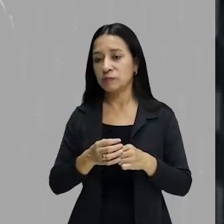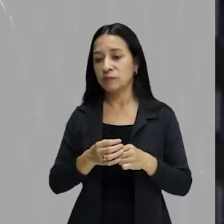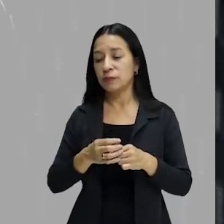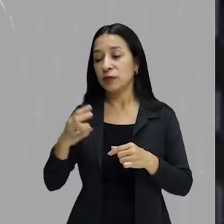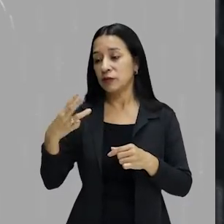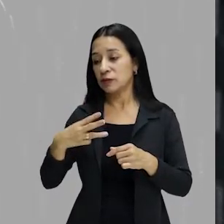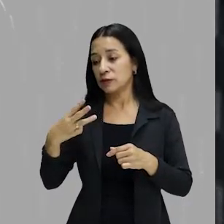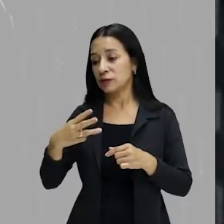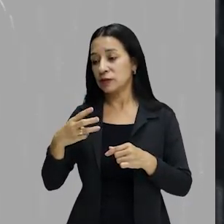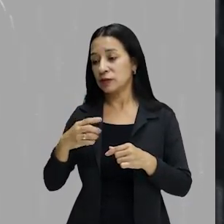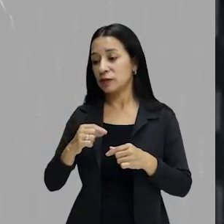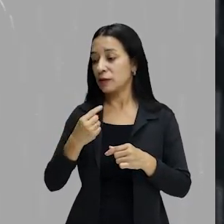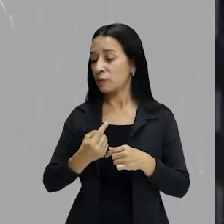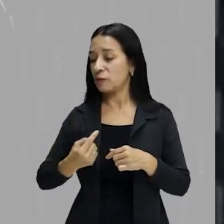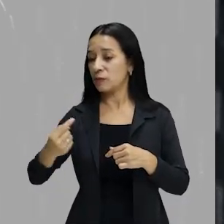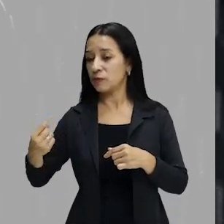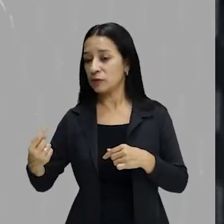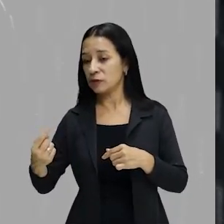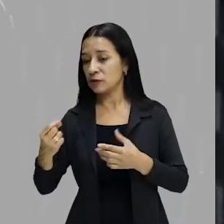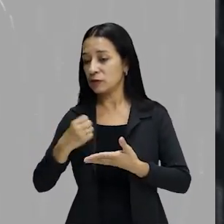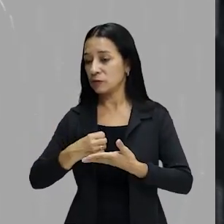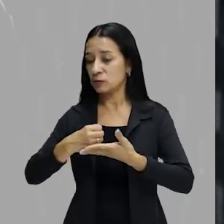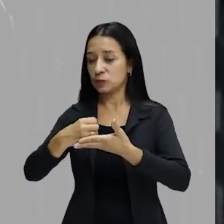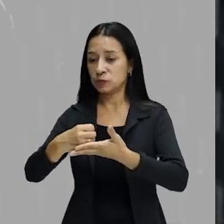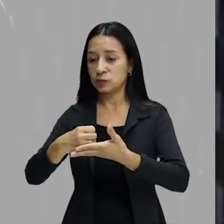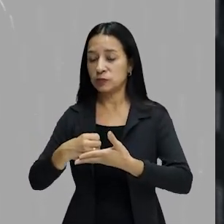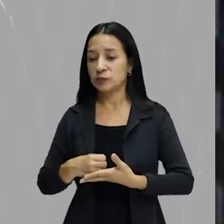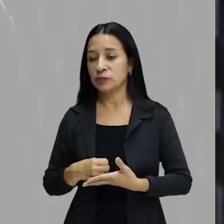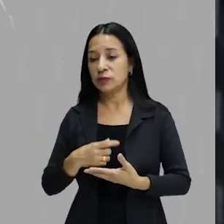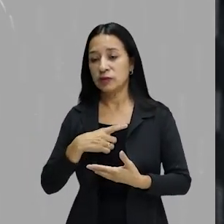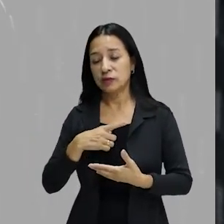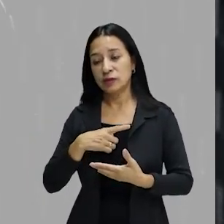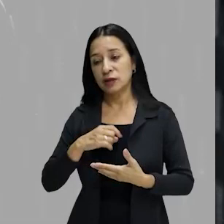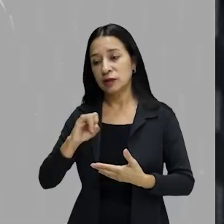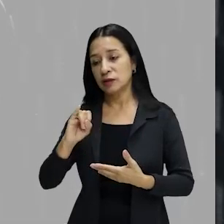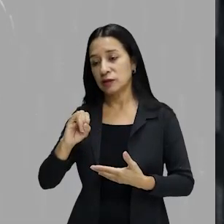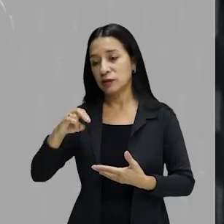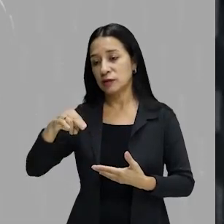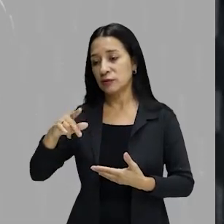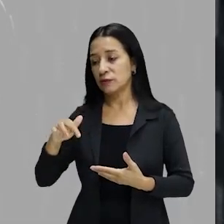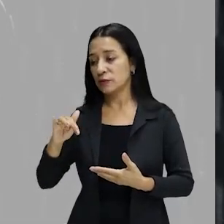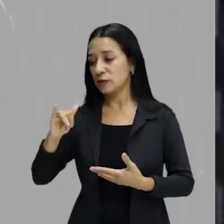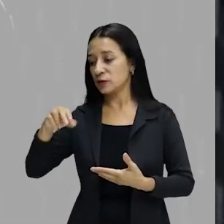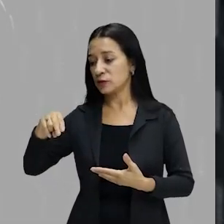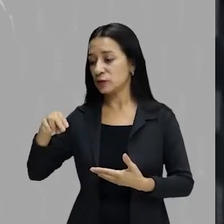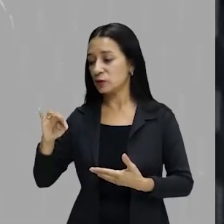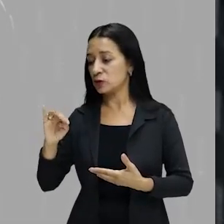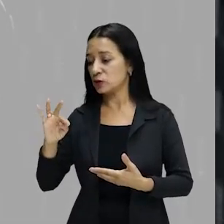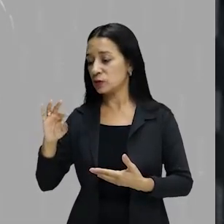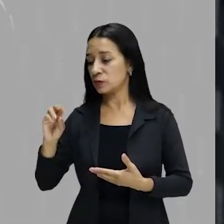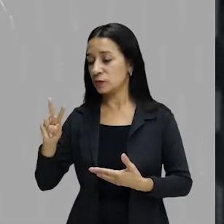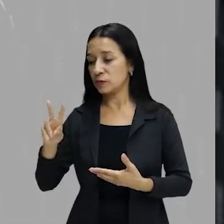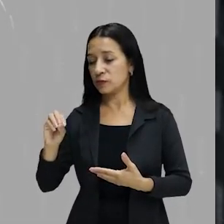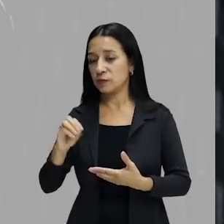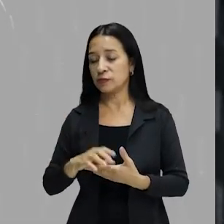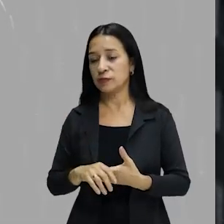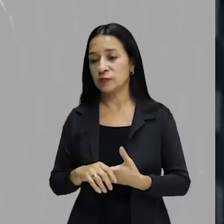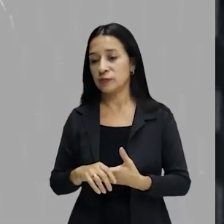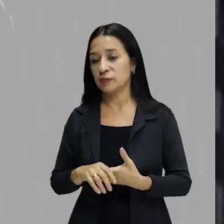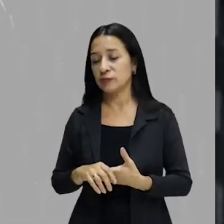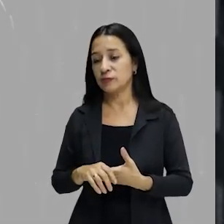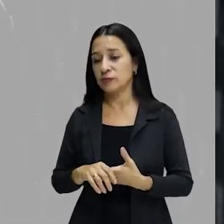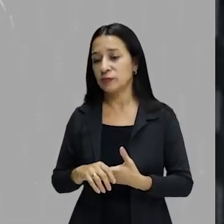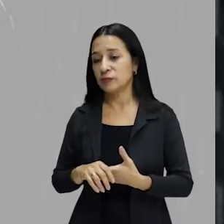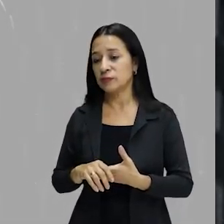partir, contribuir. Então, aqui eu tenho forma de infinitivo. Particípio, terminações ado e